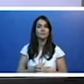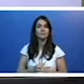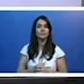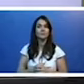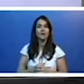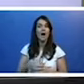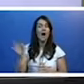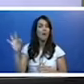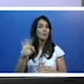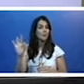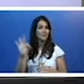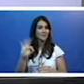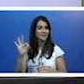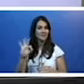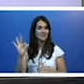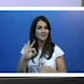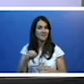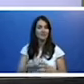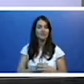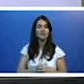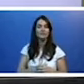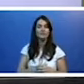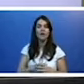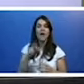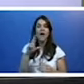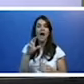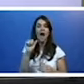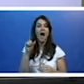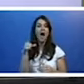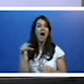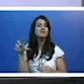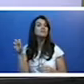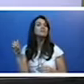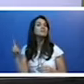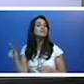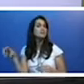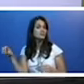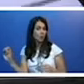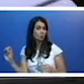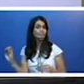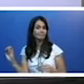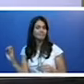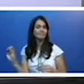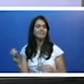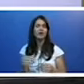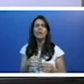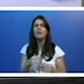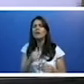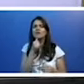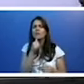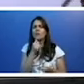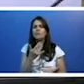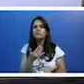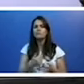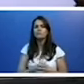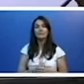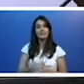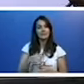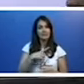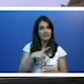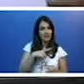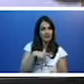que a porcentagem é uma razão. Vamos para esse exemplo. Ó. Foi realizada